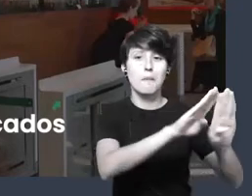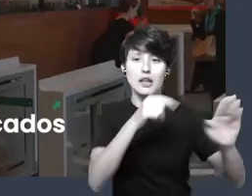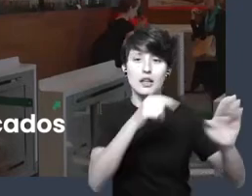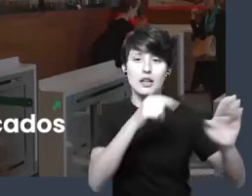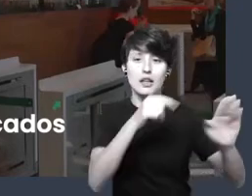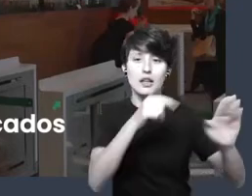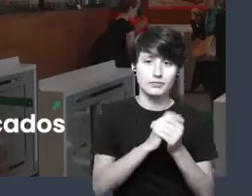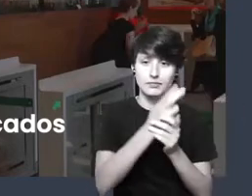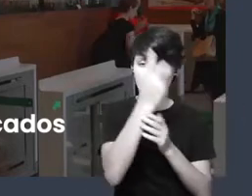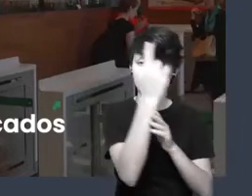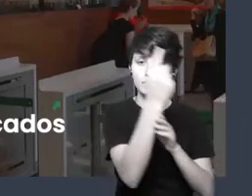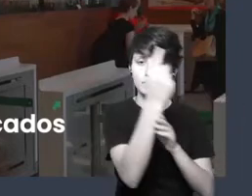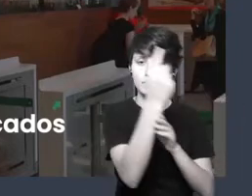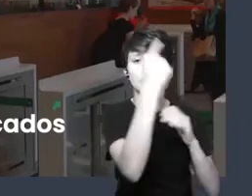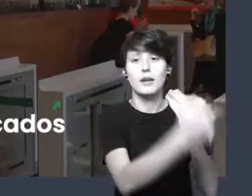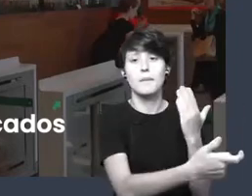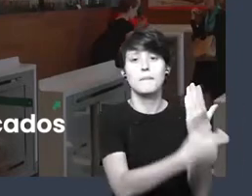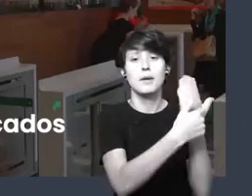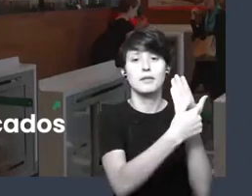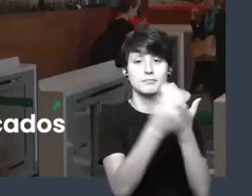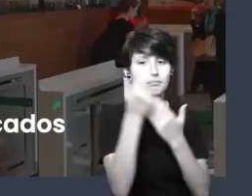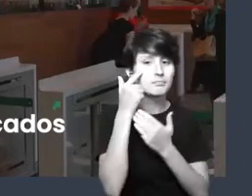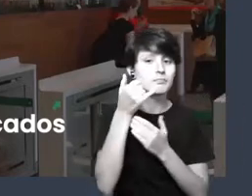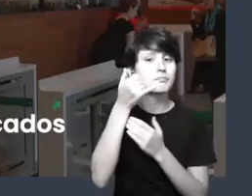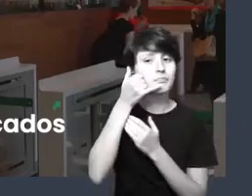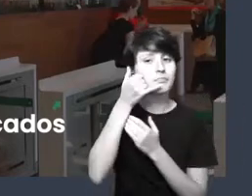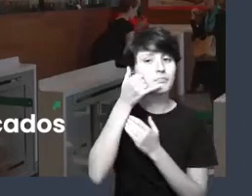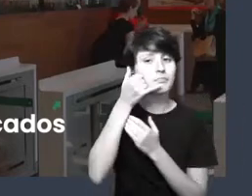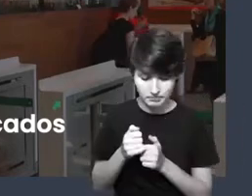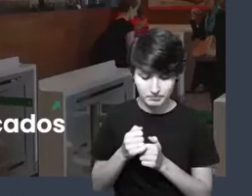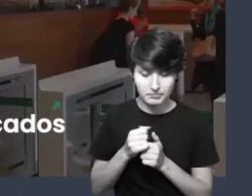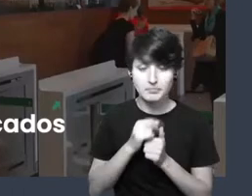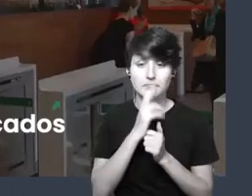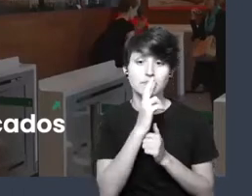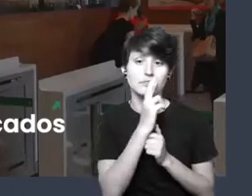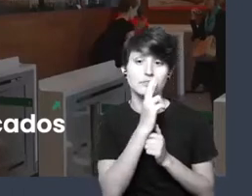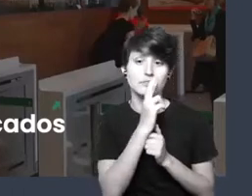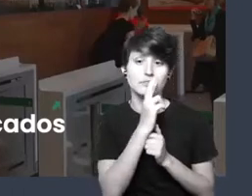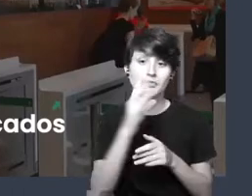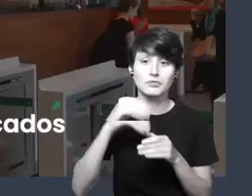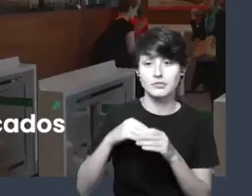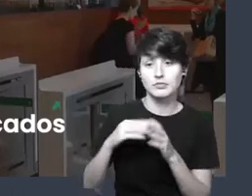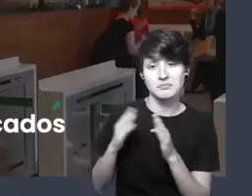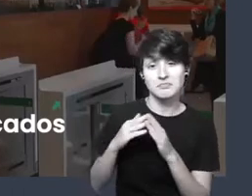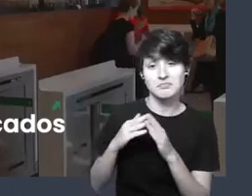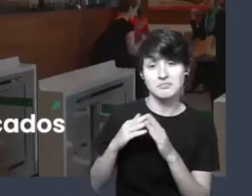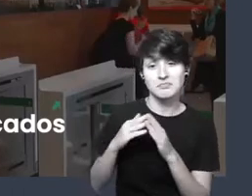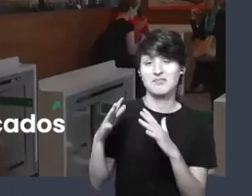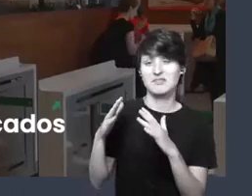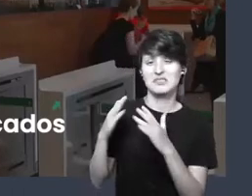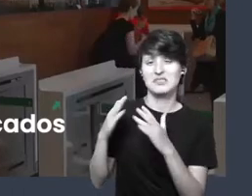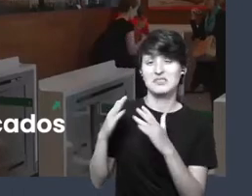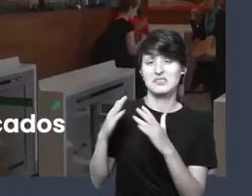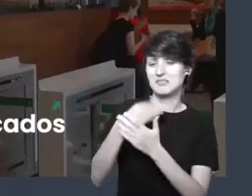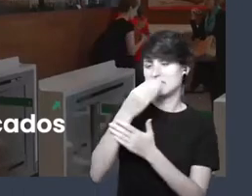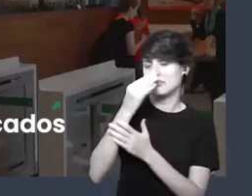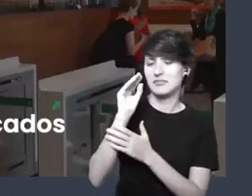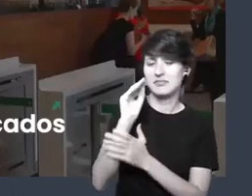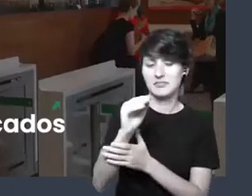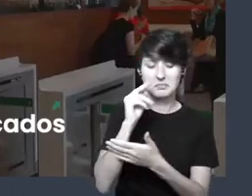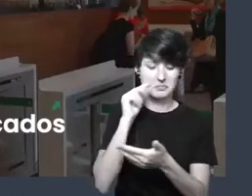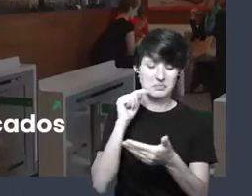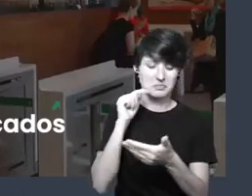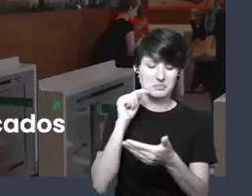toca a campainha, você atende no seu celular, você responde, ou se você estiver em casa e não está afim de ser incomodado, você nem responde, já vê quem é, nem atende.